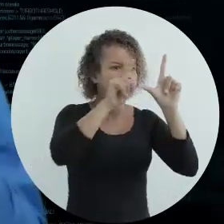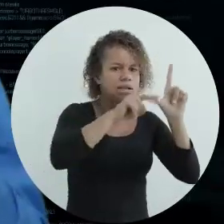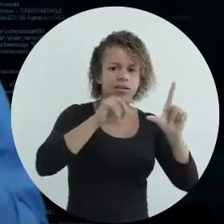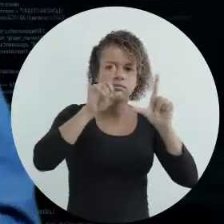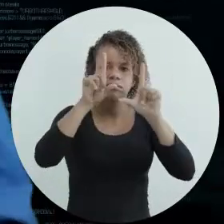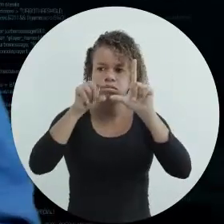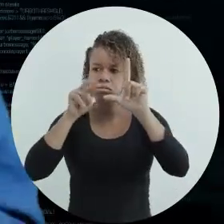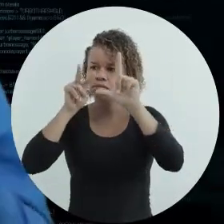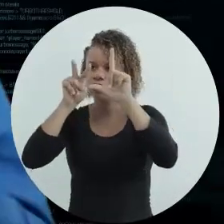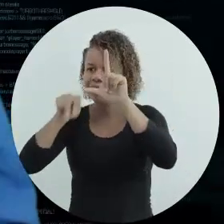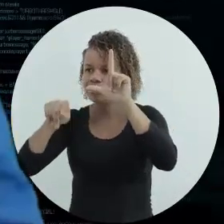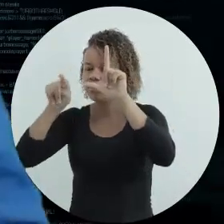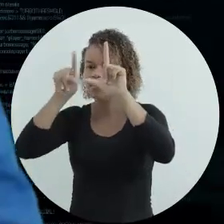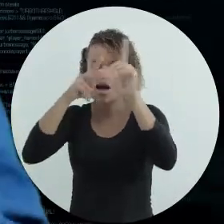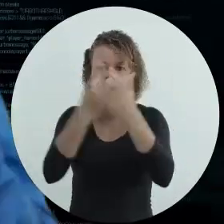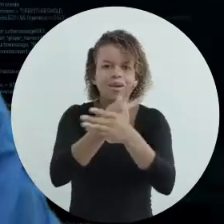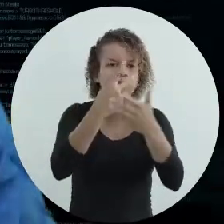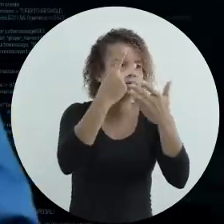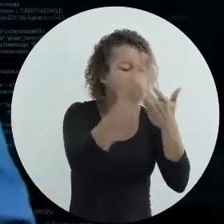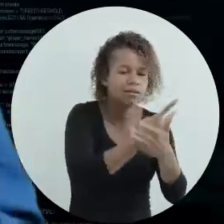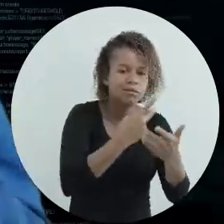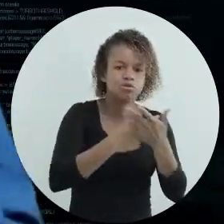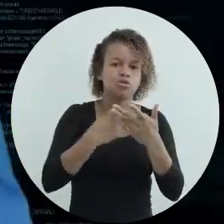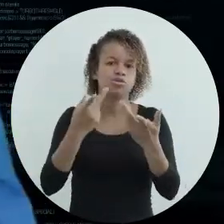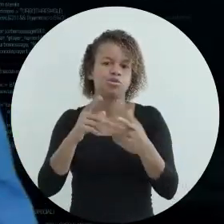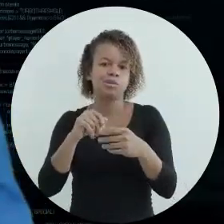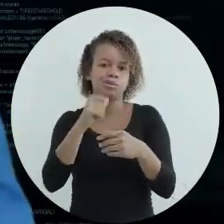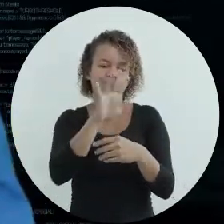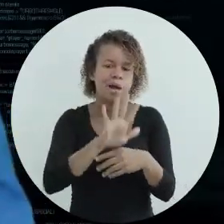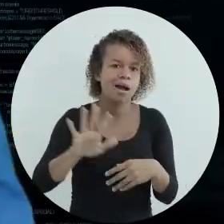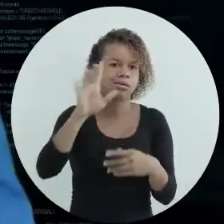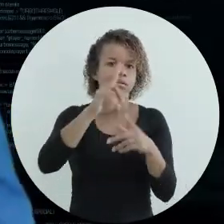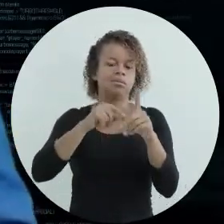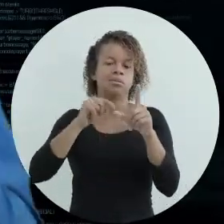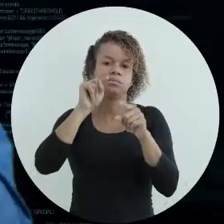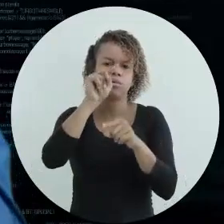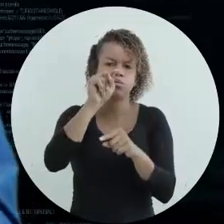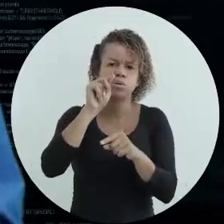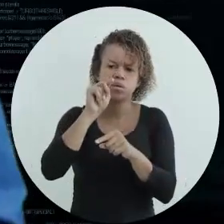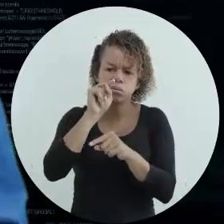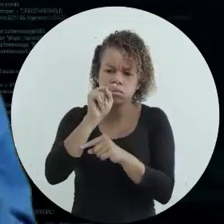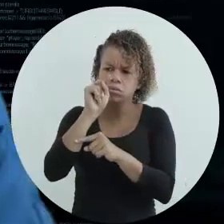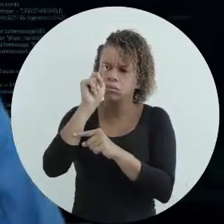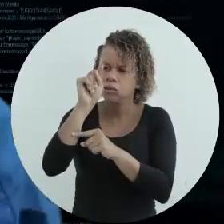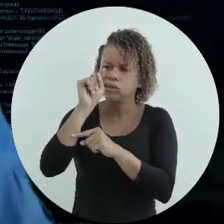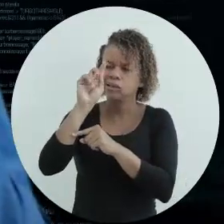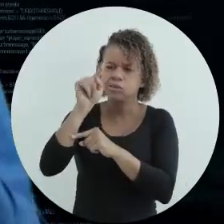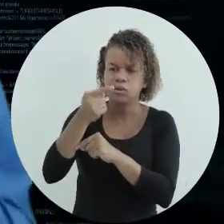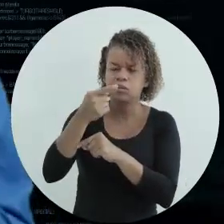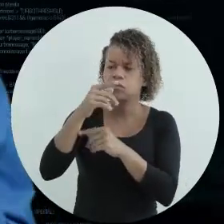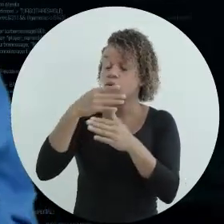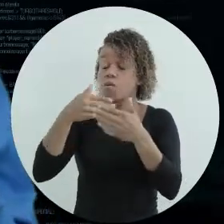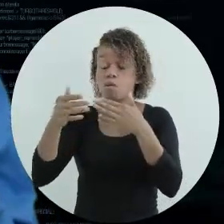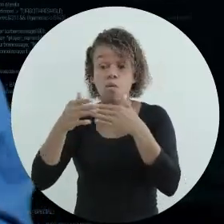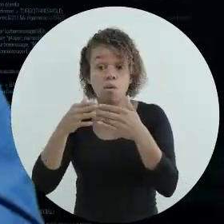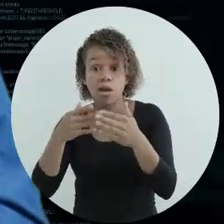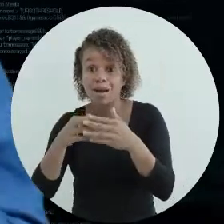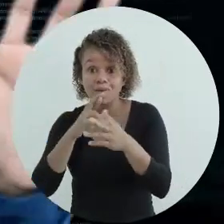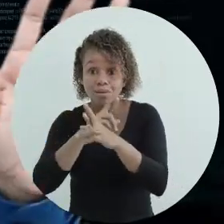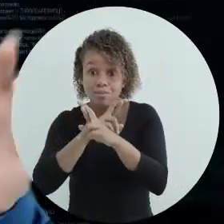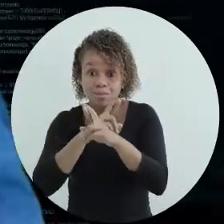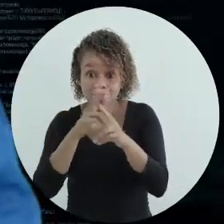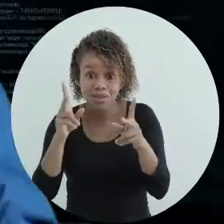verifique símbolo a símbolo, pontuação a pontuação. Qualquer variaçãozinha, qualquer detalhezinho